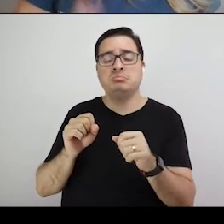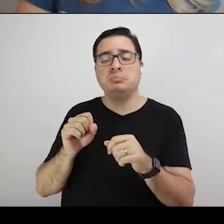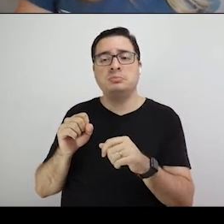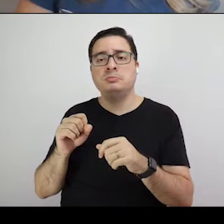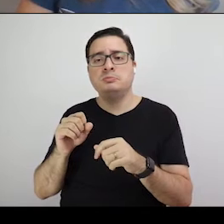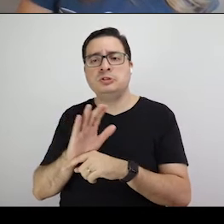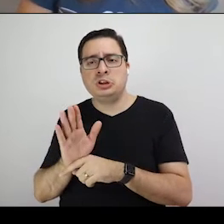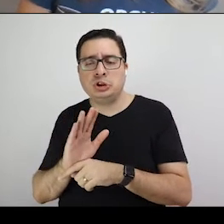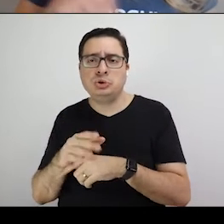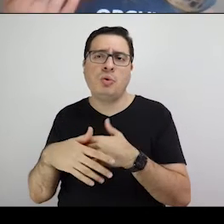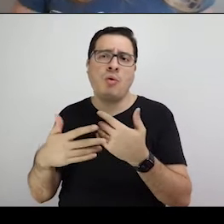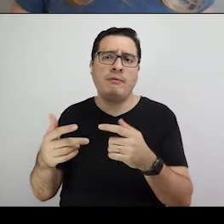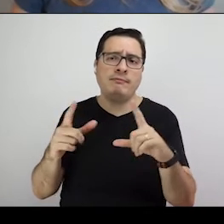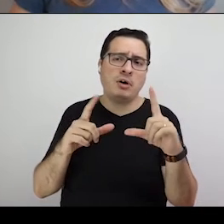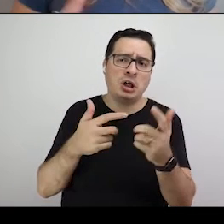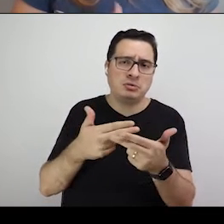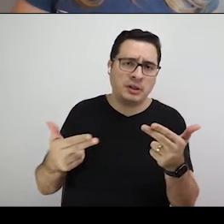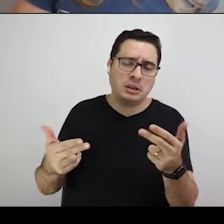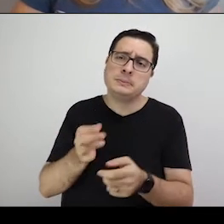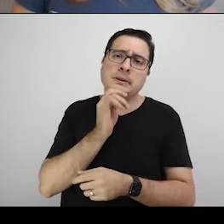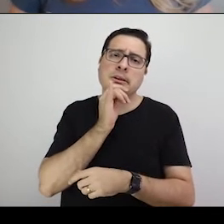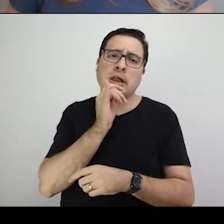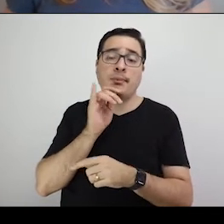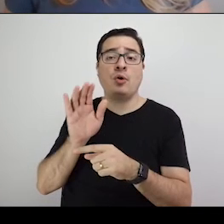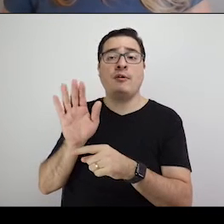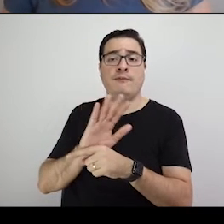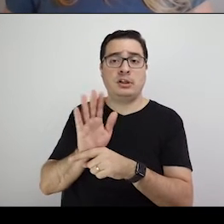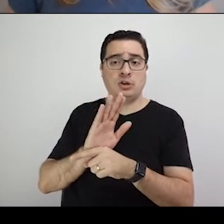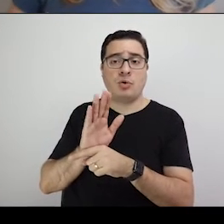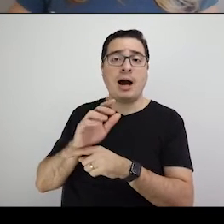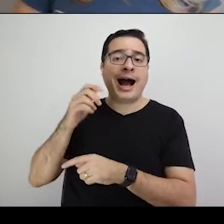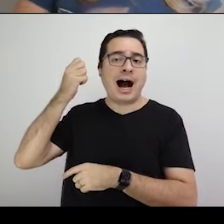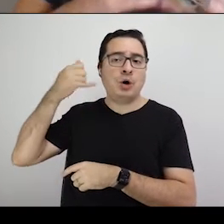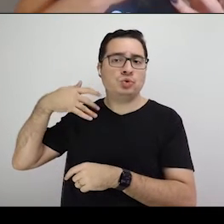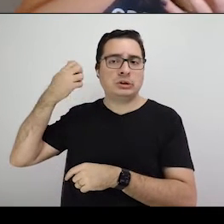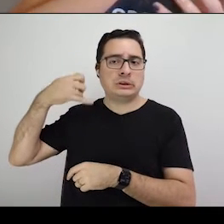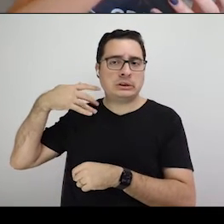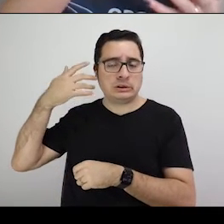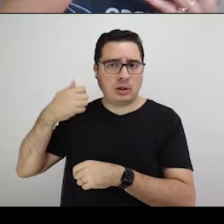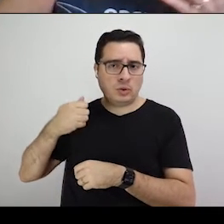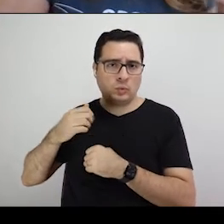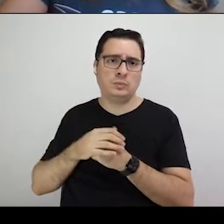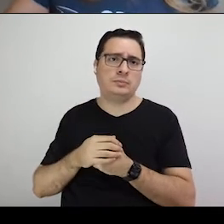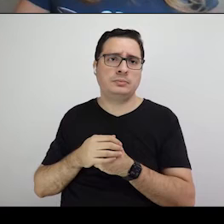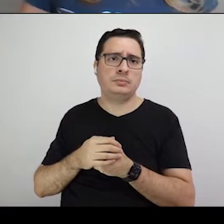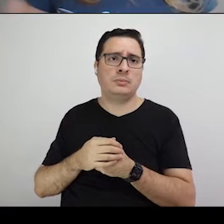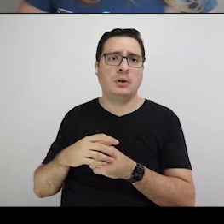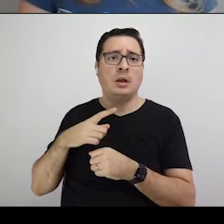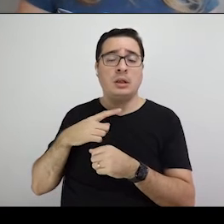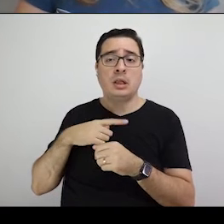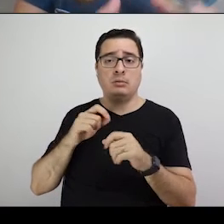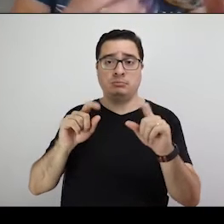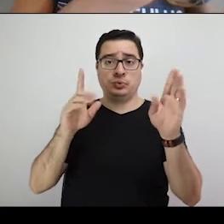como vídeos, né? Por exemplo, o vídeo audiodescrição, né? Onde faz uma passagem